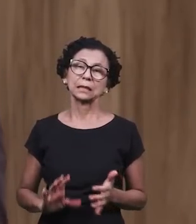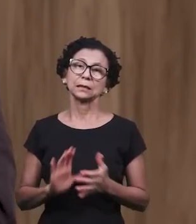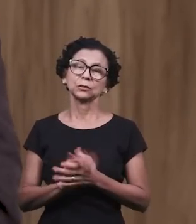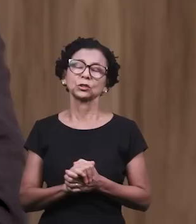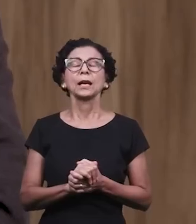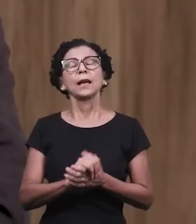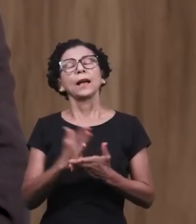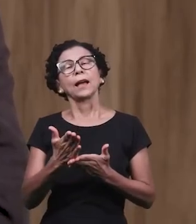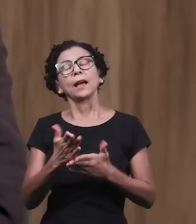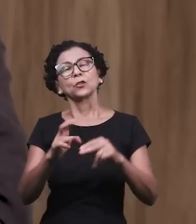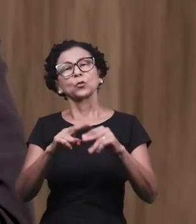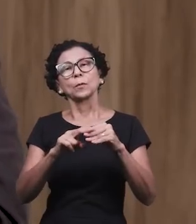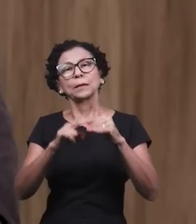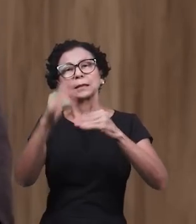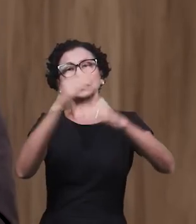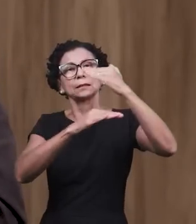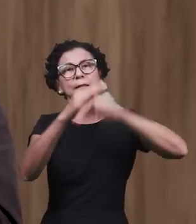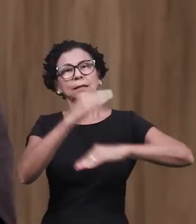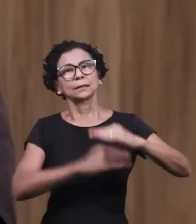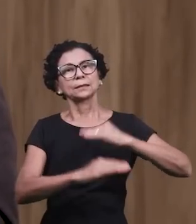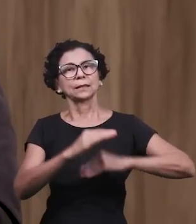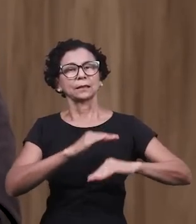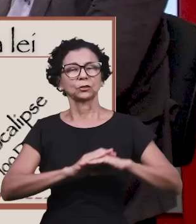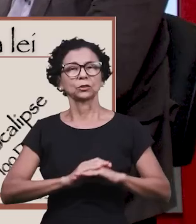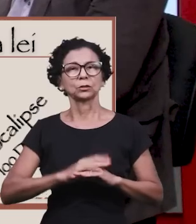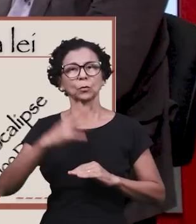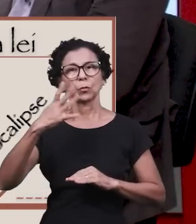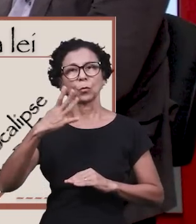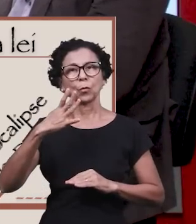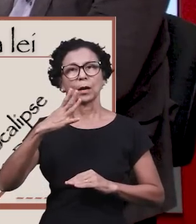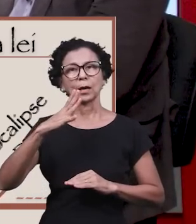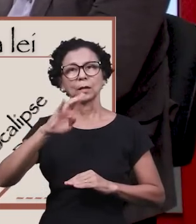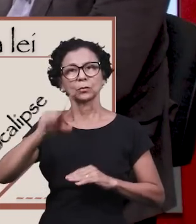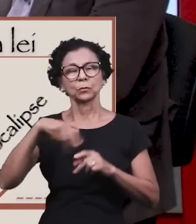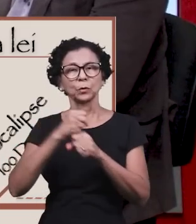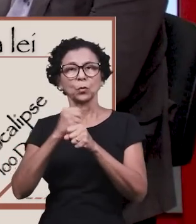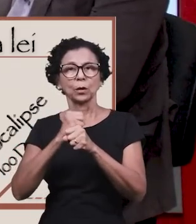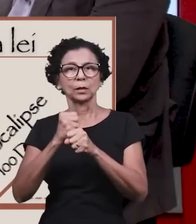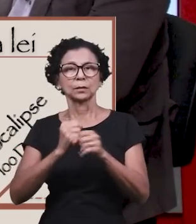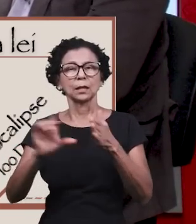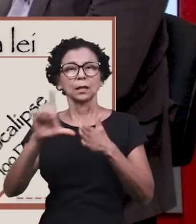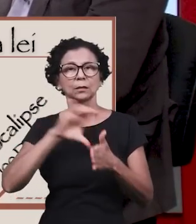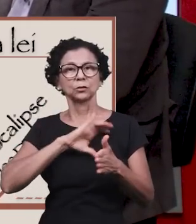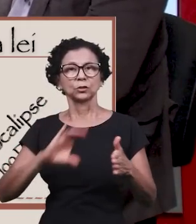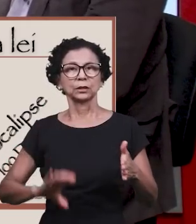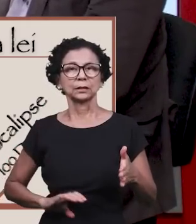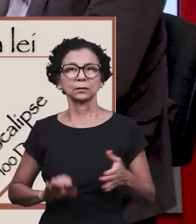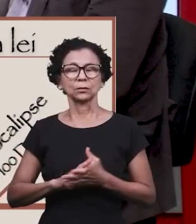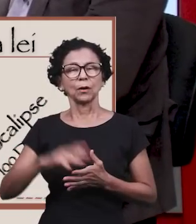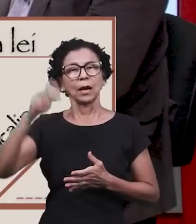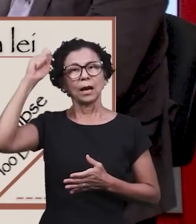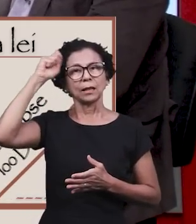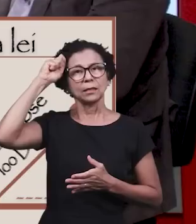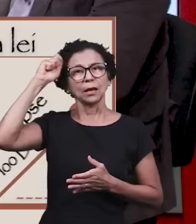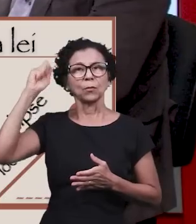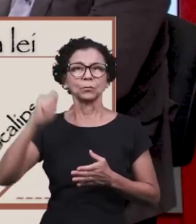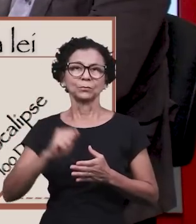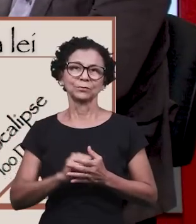povos, né, de Ur, da Caldeia, eram pessoas que acreditavam em muitos deuses,